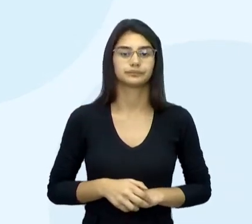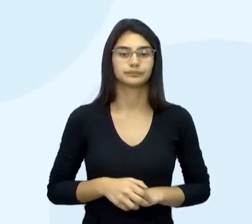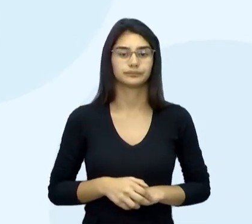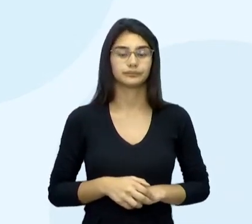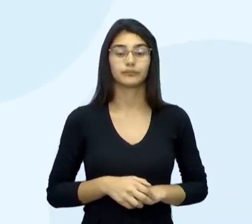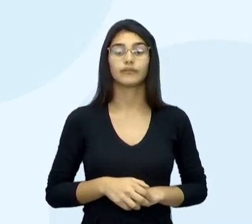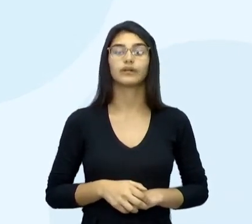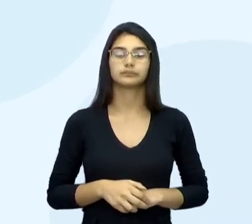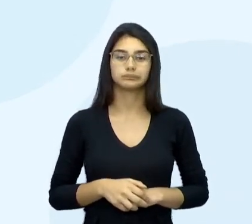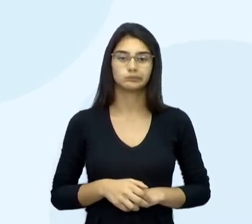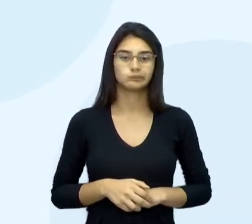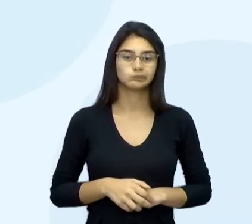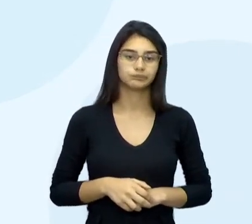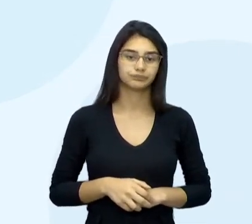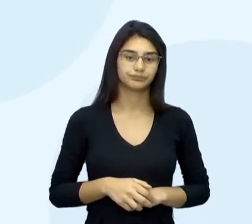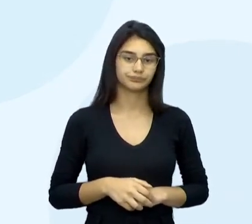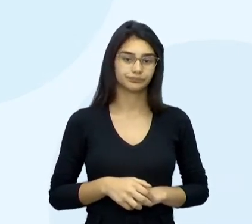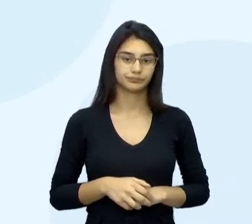A interfixa